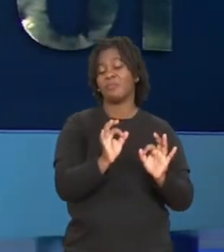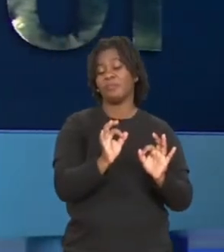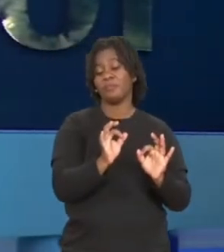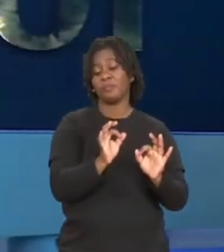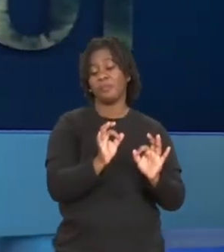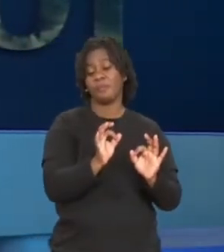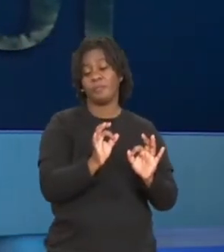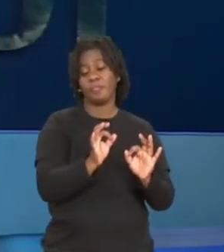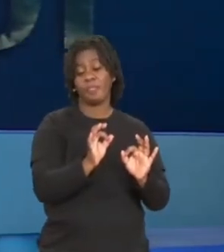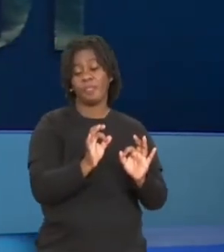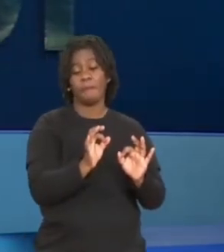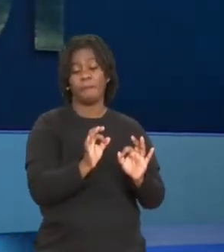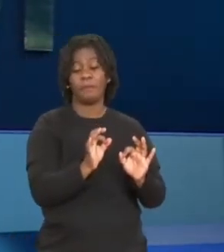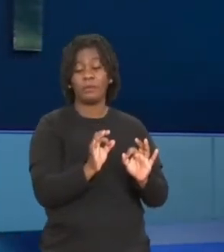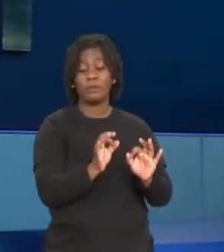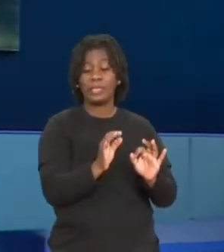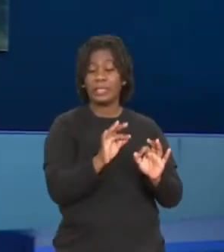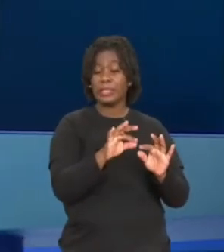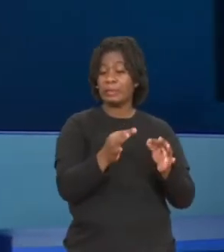basta uma dor